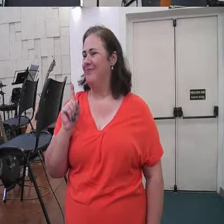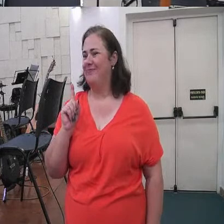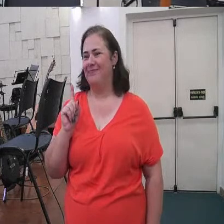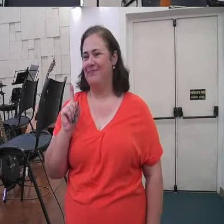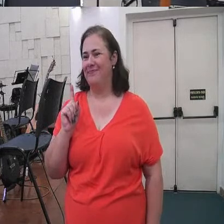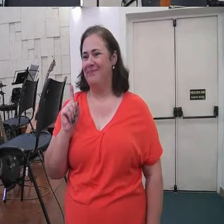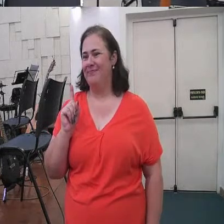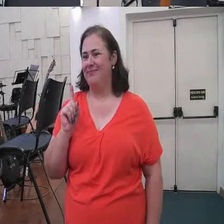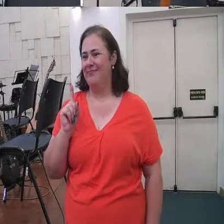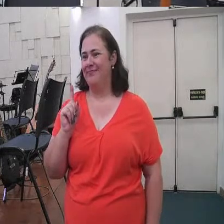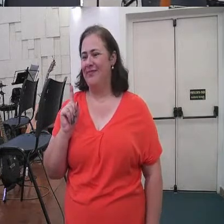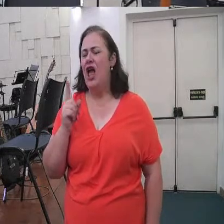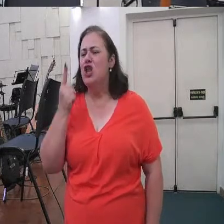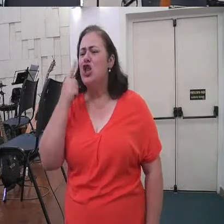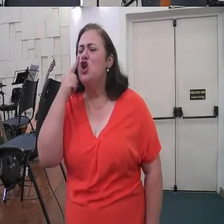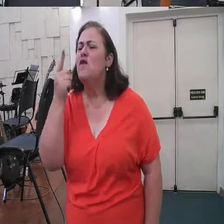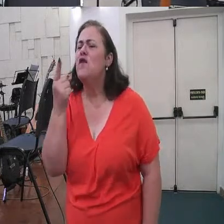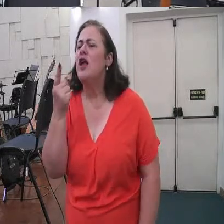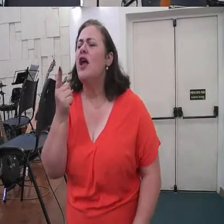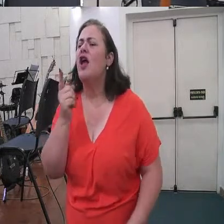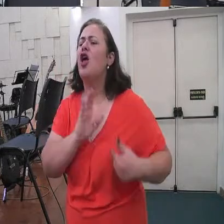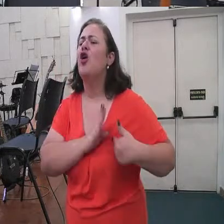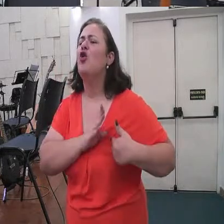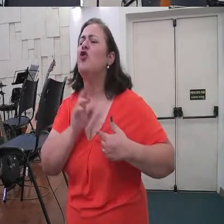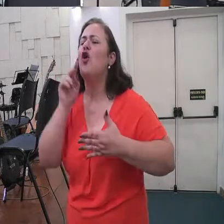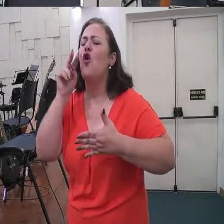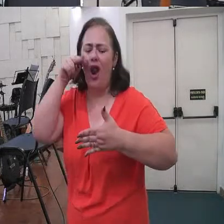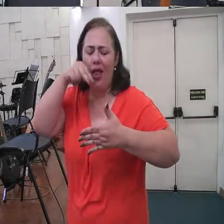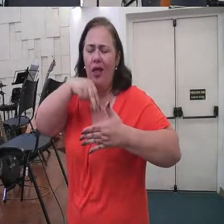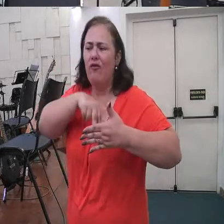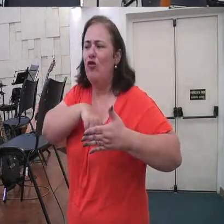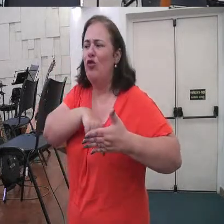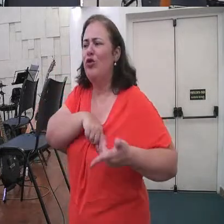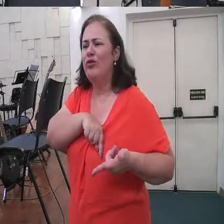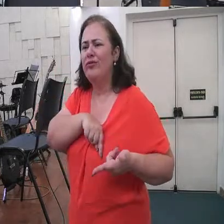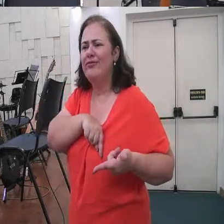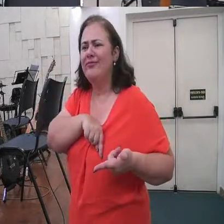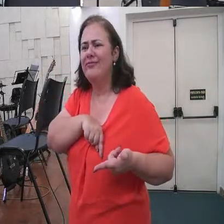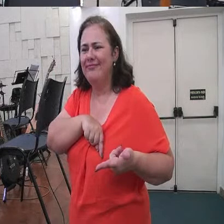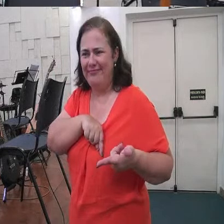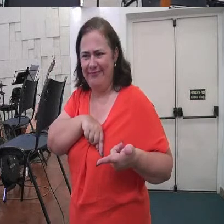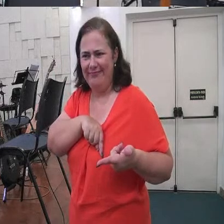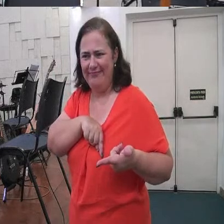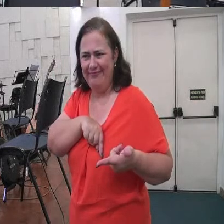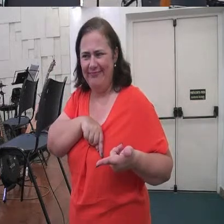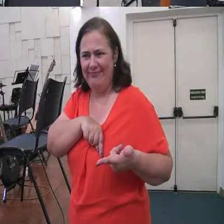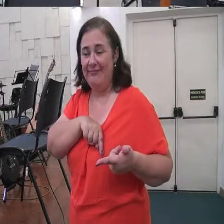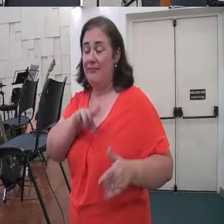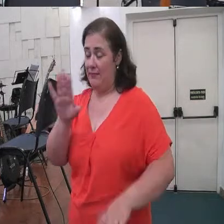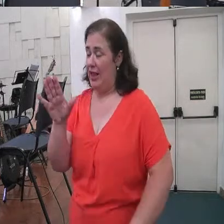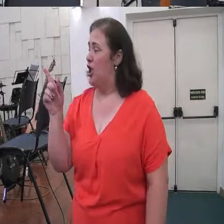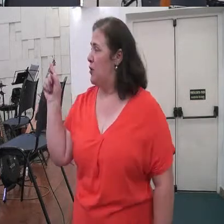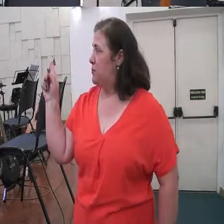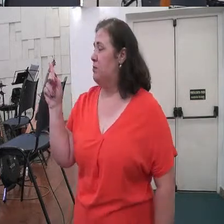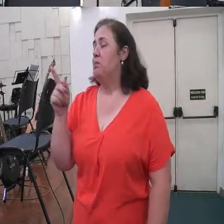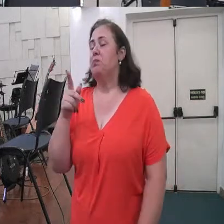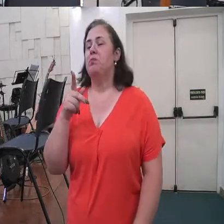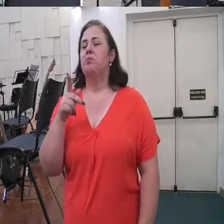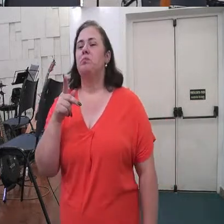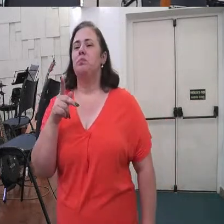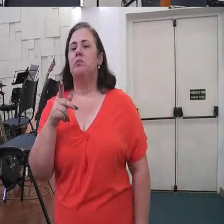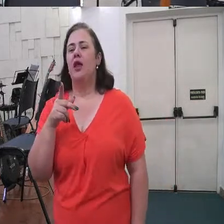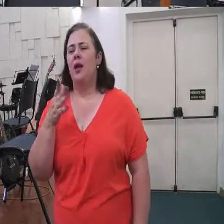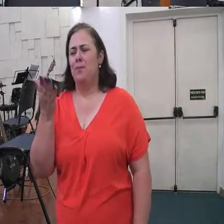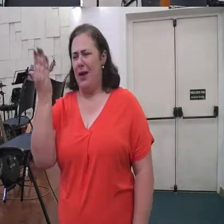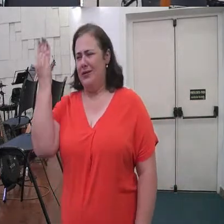obras. Quais as obras você pratica que acompanham essa fé? Certa vez, pastor Petrônio, ministro de música Rogério,